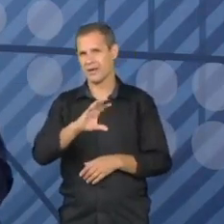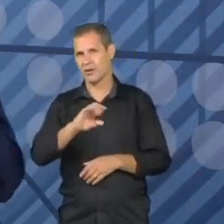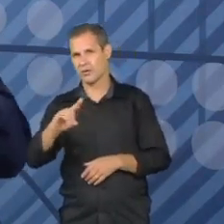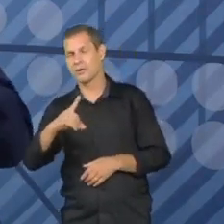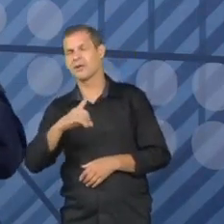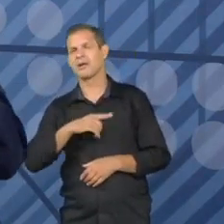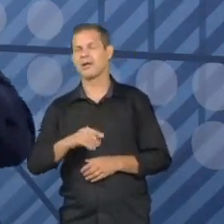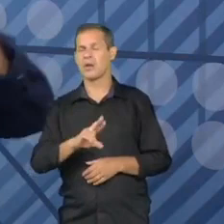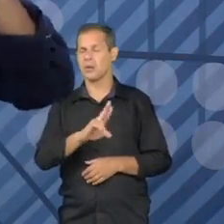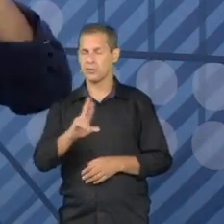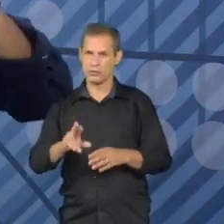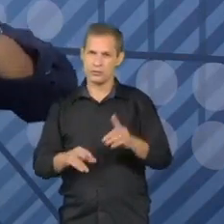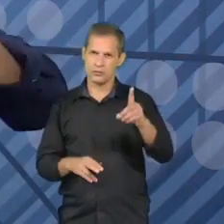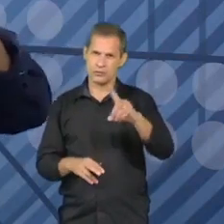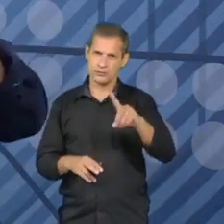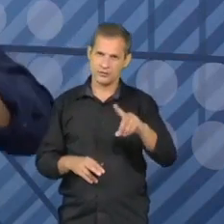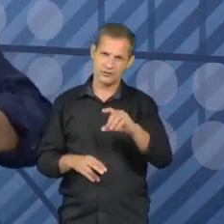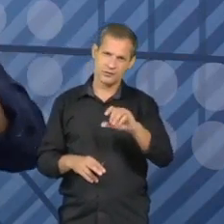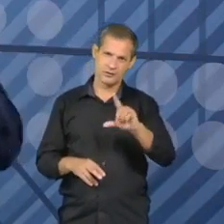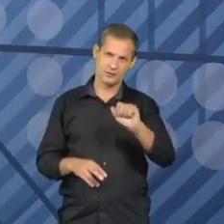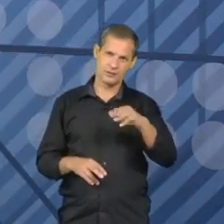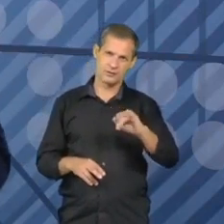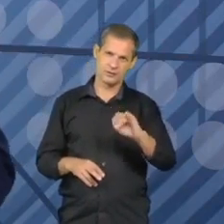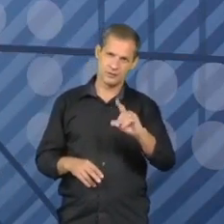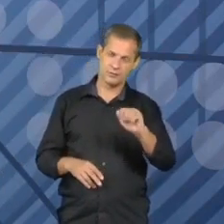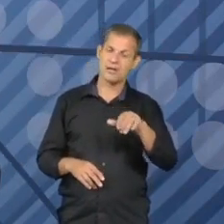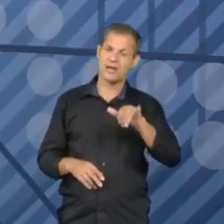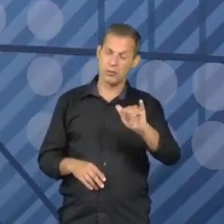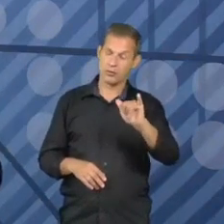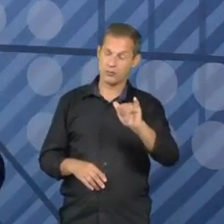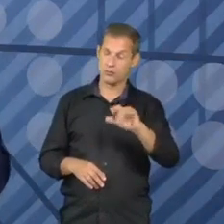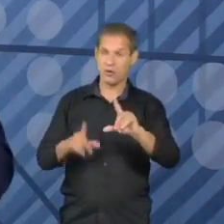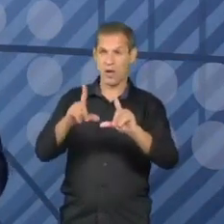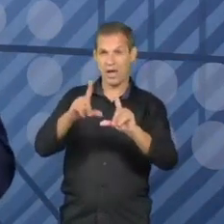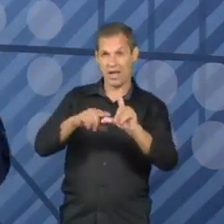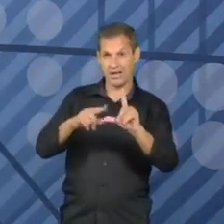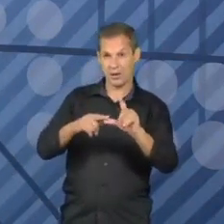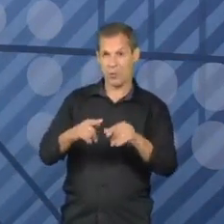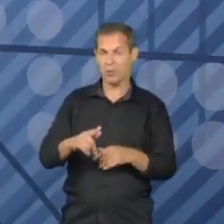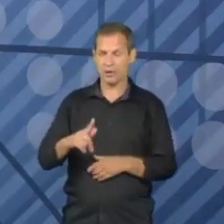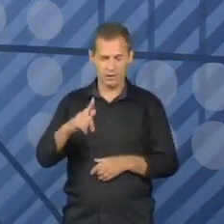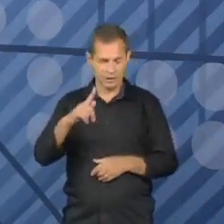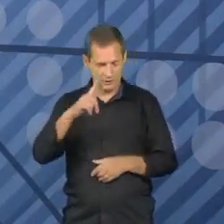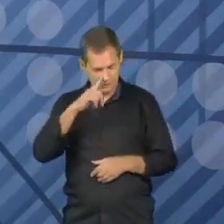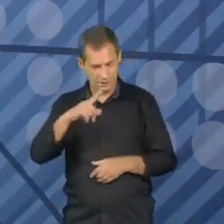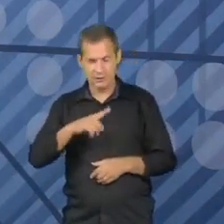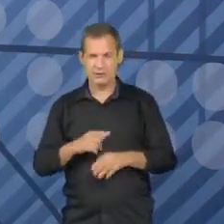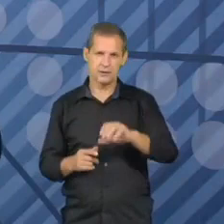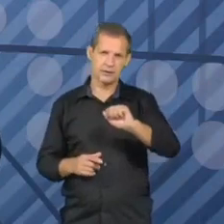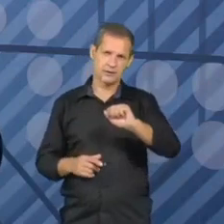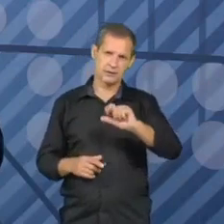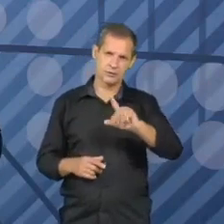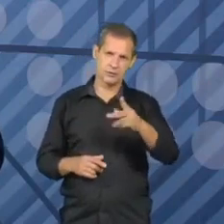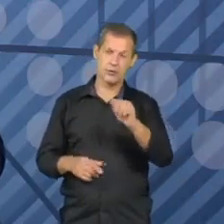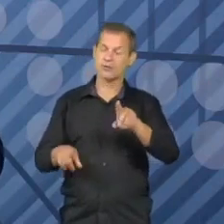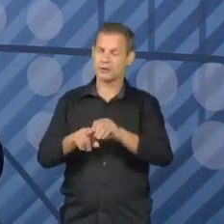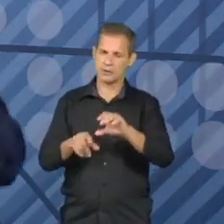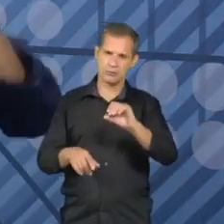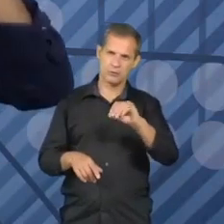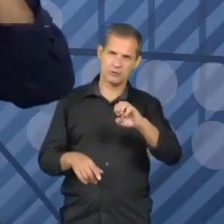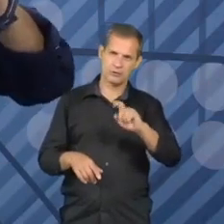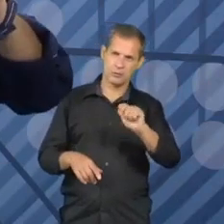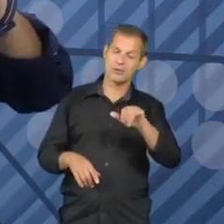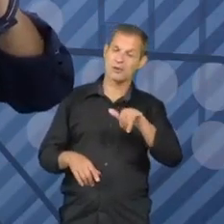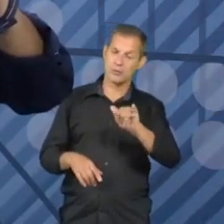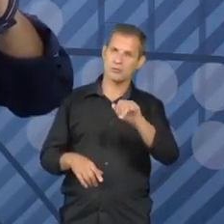de Z-lambda. Lambda é o Y, que é uma letra grega, que assim como a gente tem o alfa, tem o ômega, a gente tem o Y, que é o lambda. Por